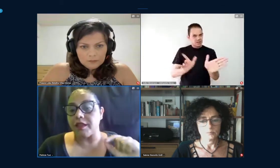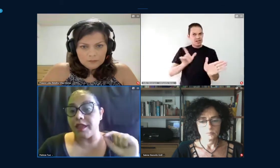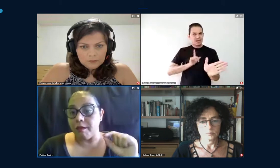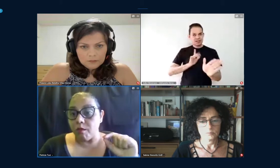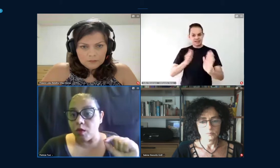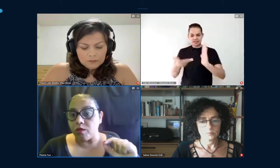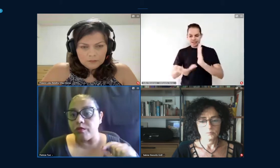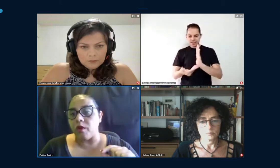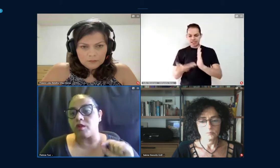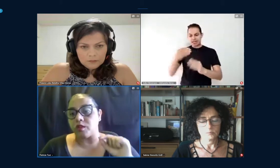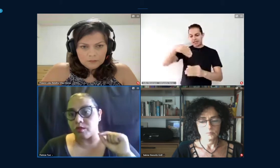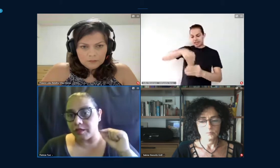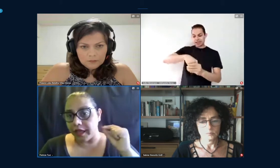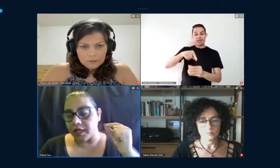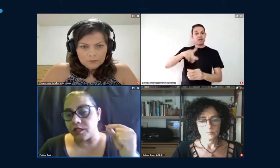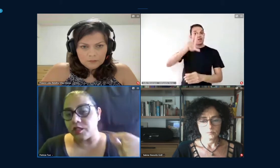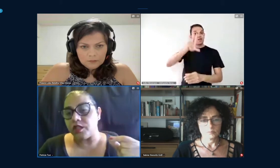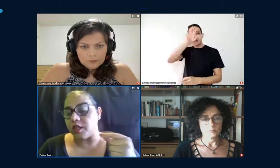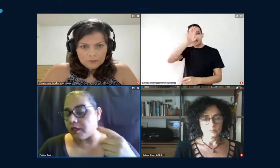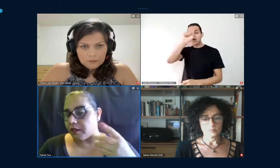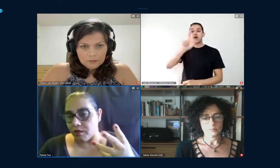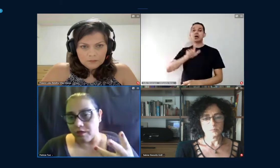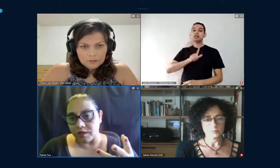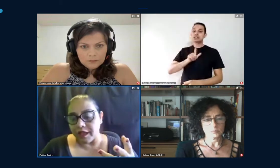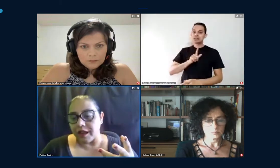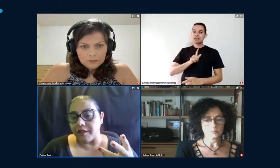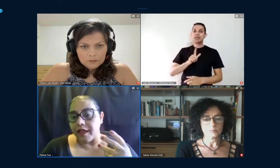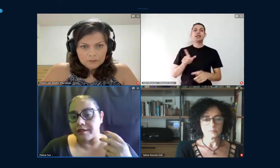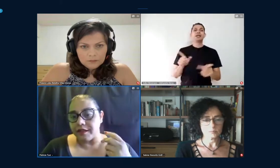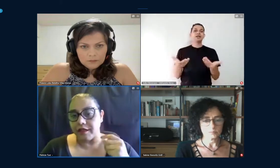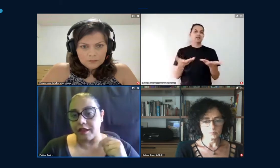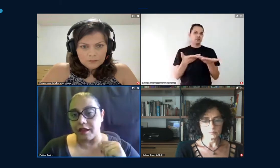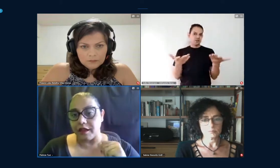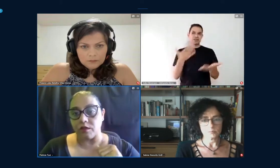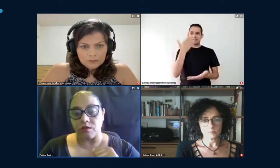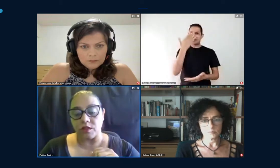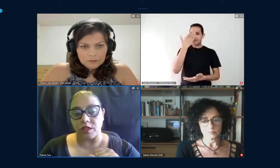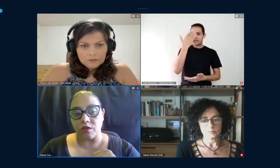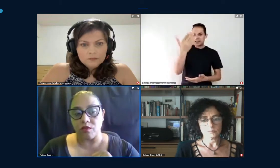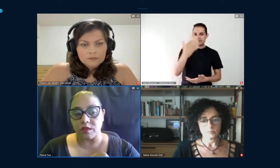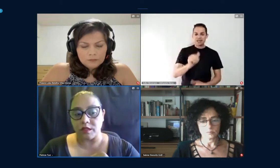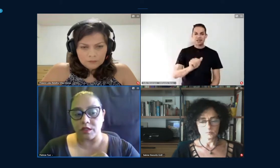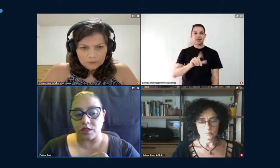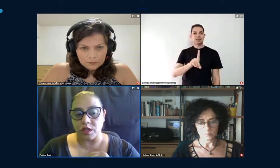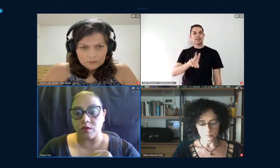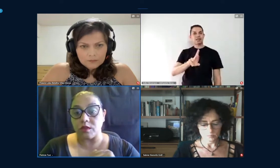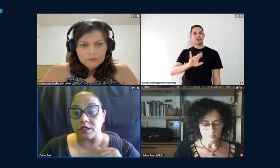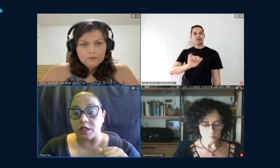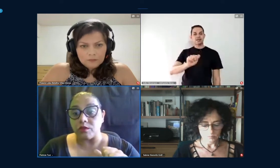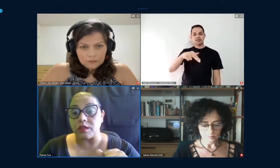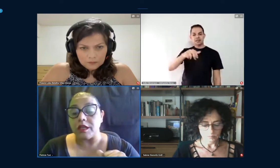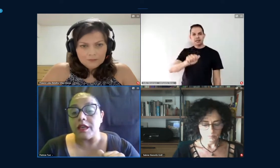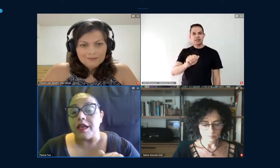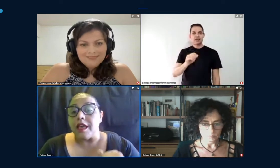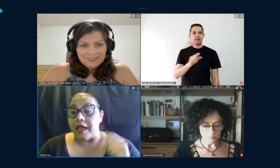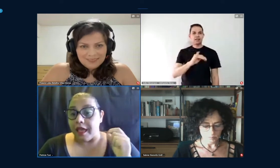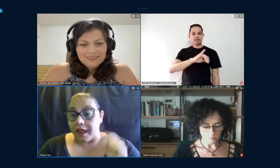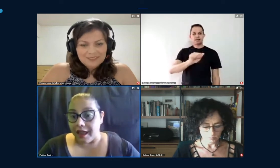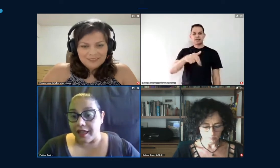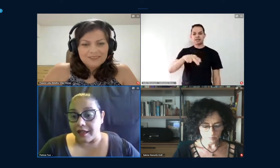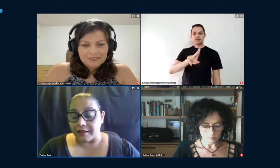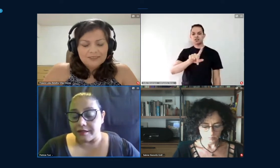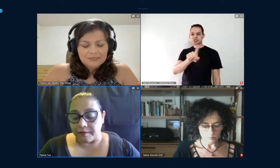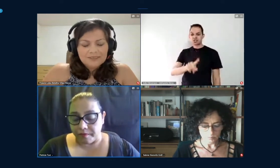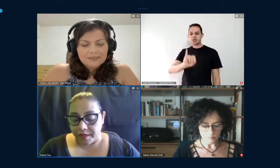Câmara, que é muito forte, consegue atingir, tanto que você agradece a Adriana Januzzi, Jacuzzi Januzzi,